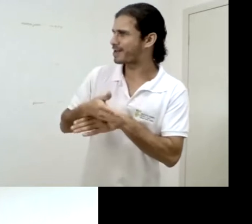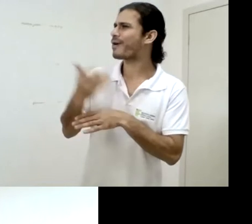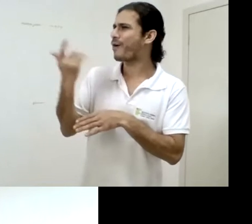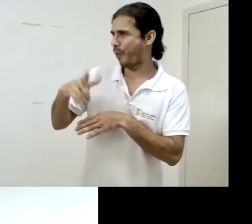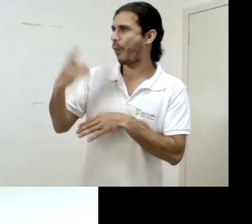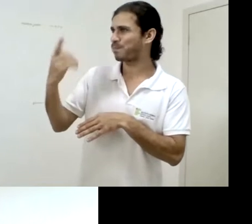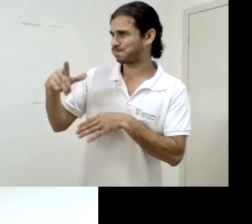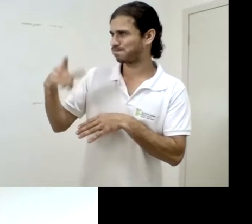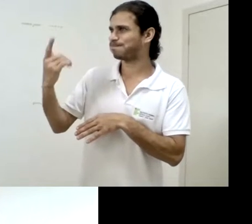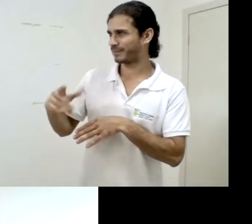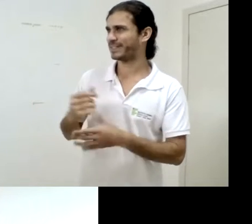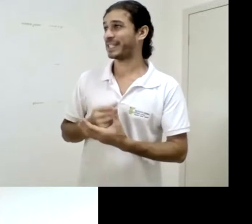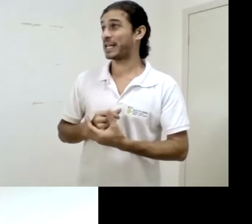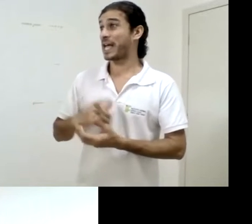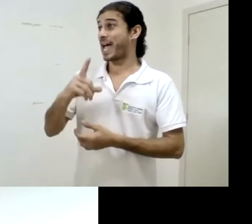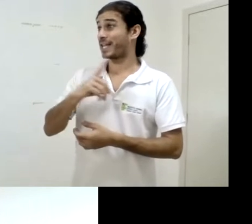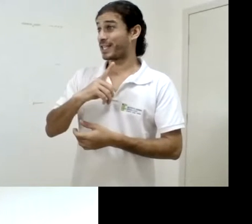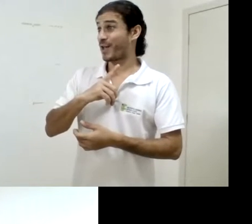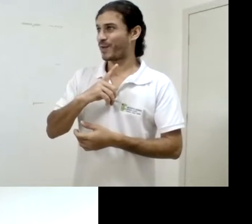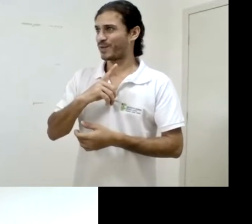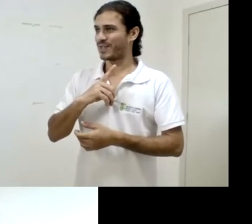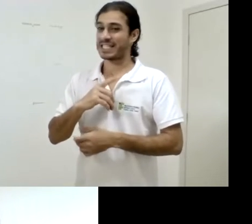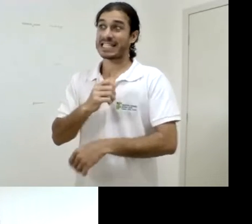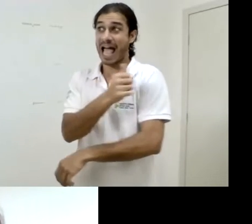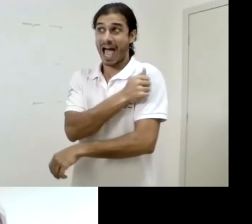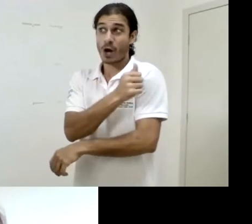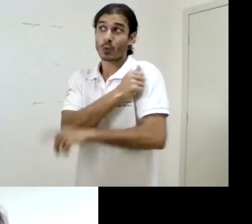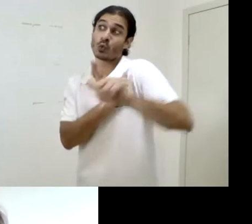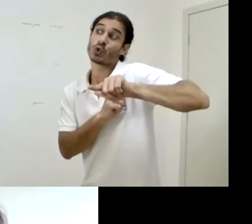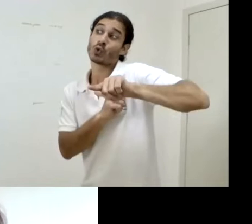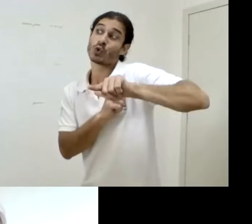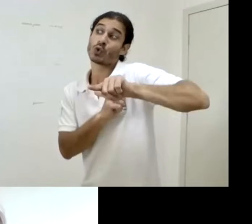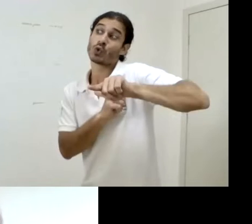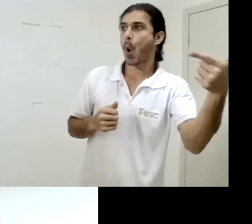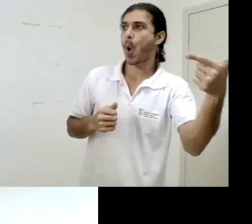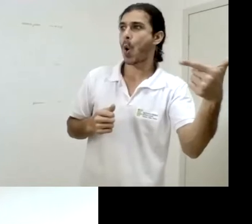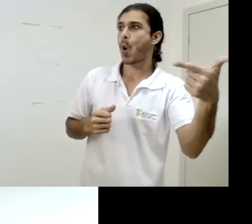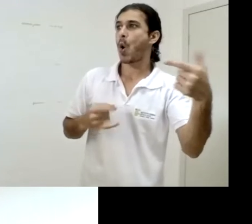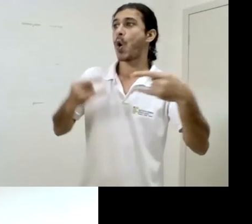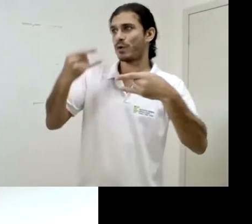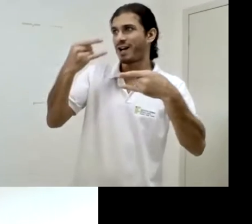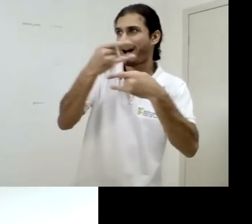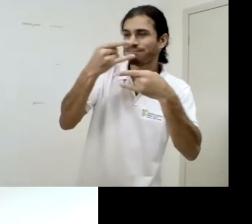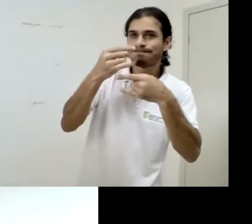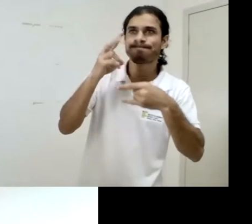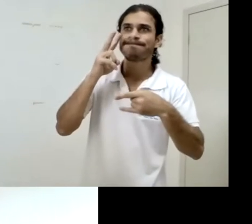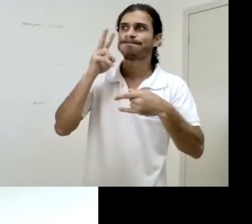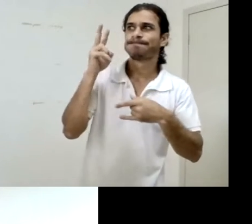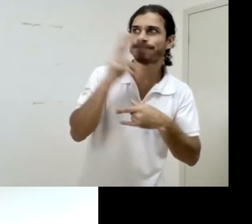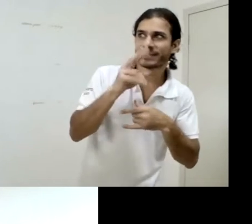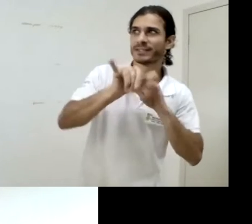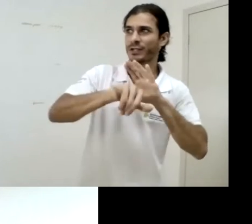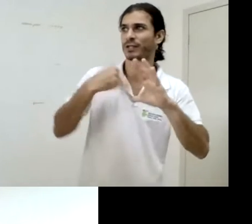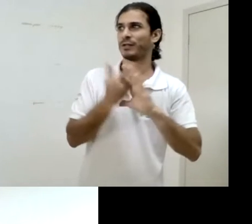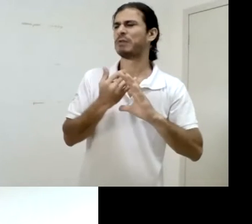uma outra plataforma. Parece que tem pouquinha gente aqui, mas é porque eles veem em outra plataforma. Nessa sala só fica quem está aqui na mediação. Sim, sim, eu sei.